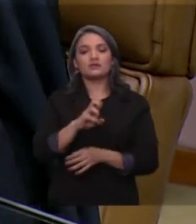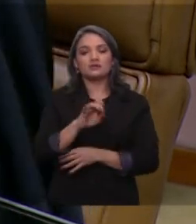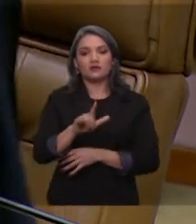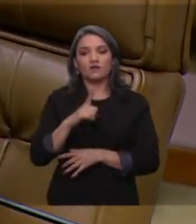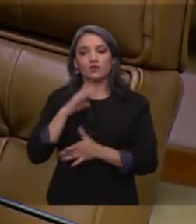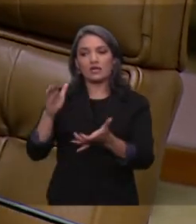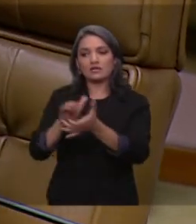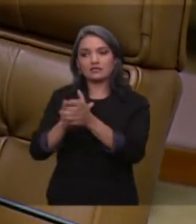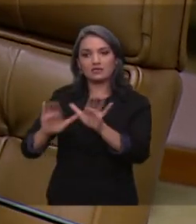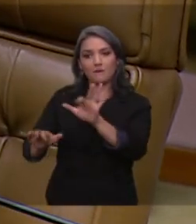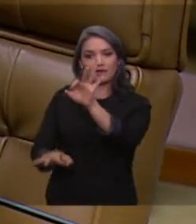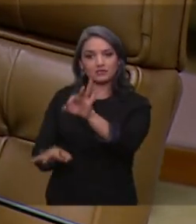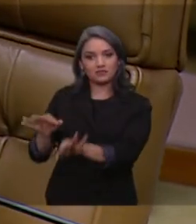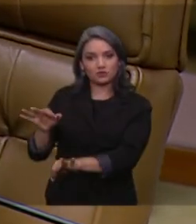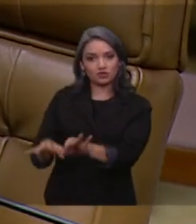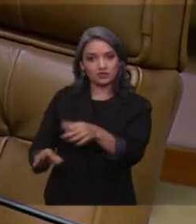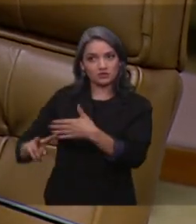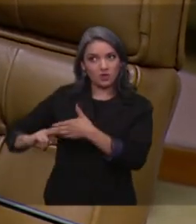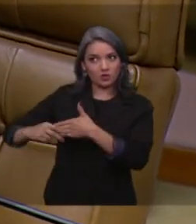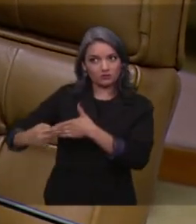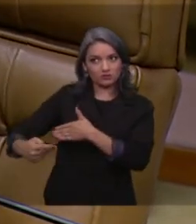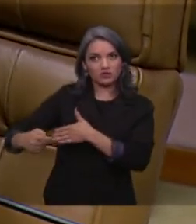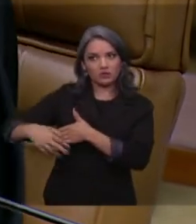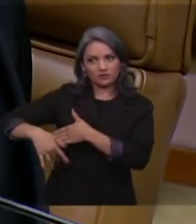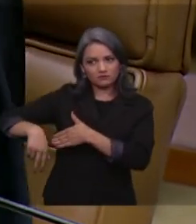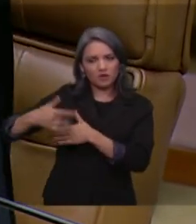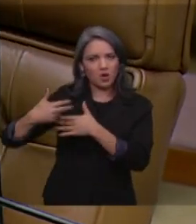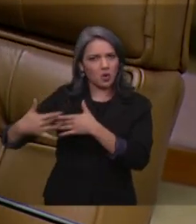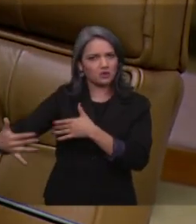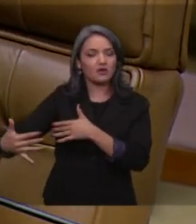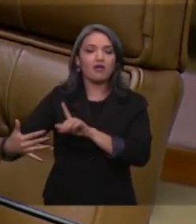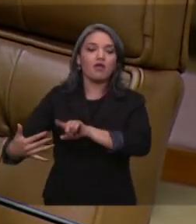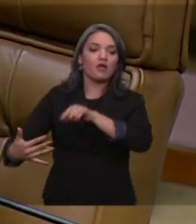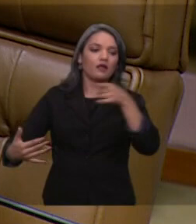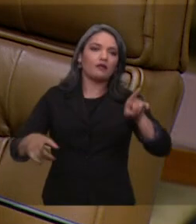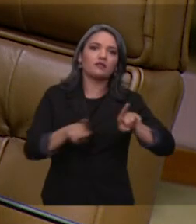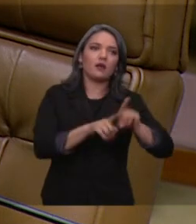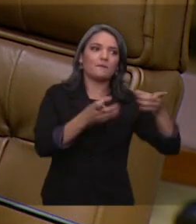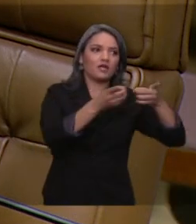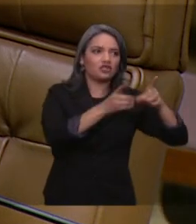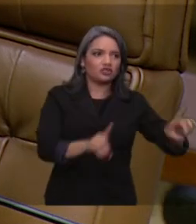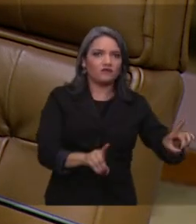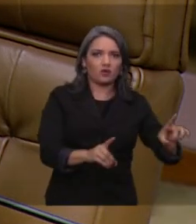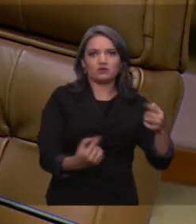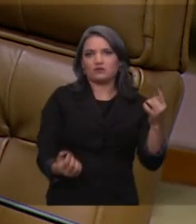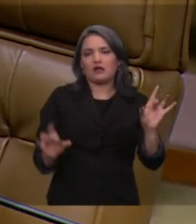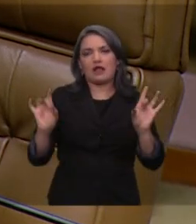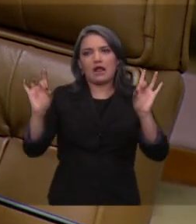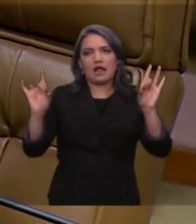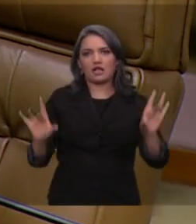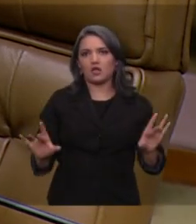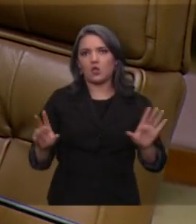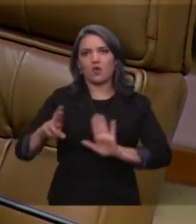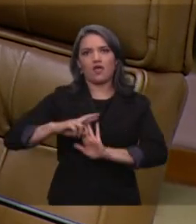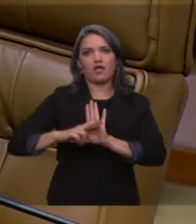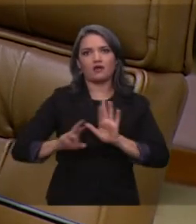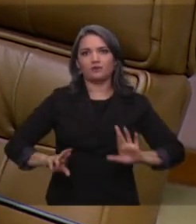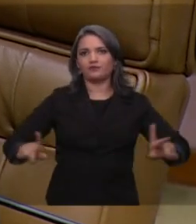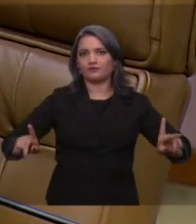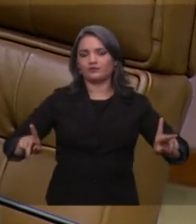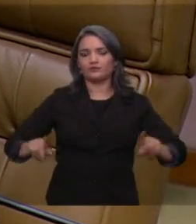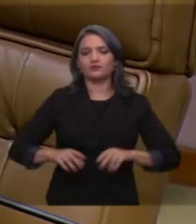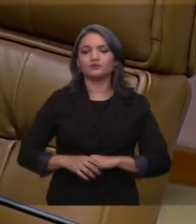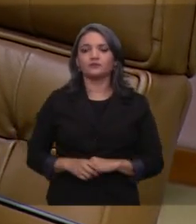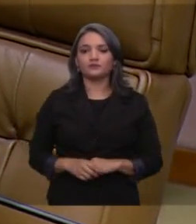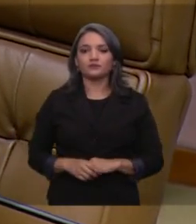suas consequências, e divórcio, com as suas também consequências.